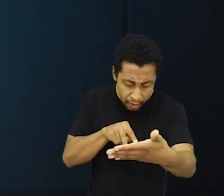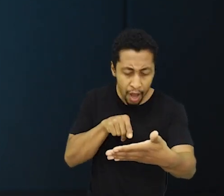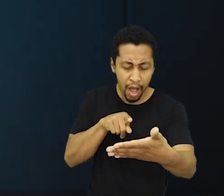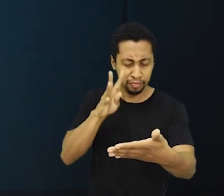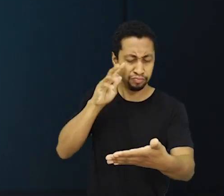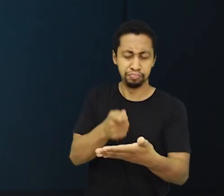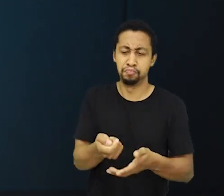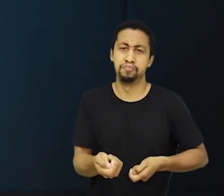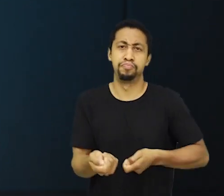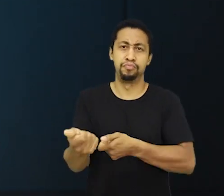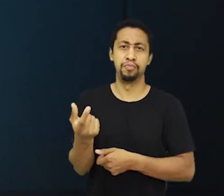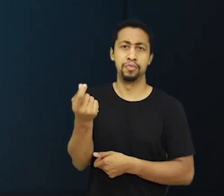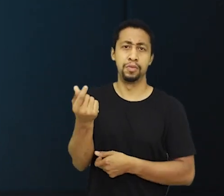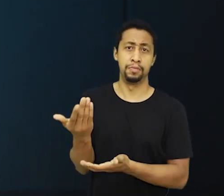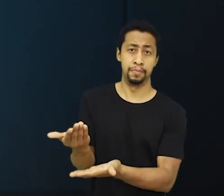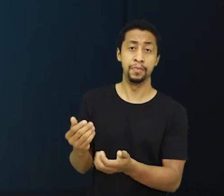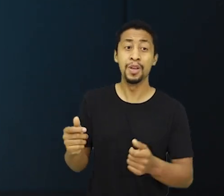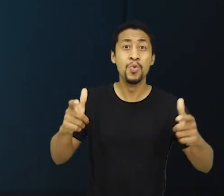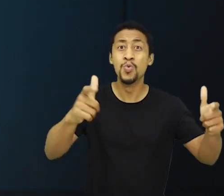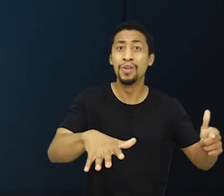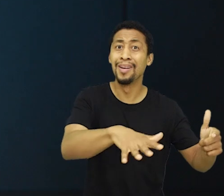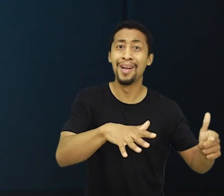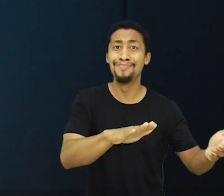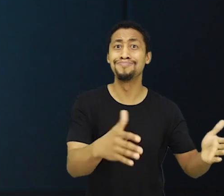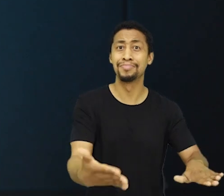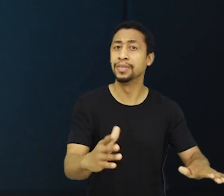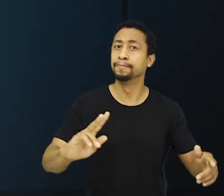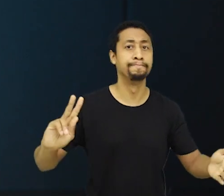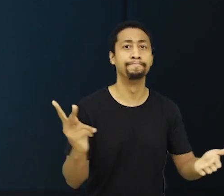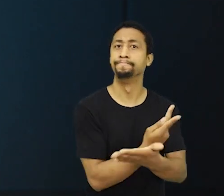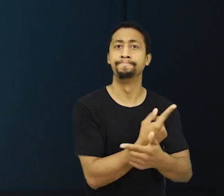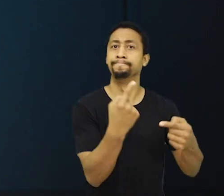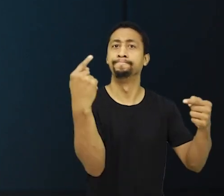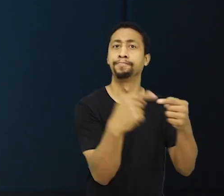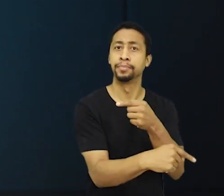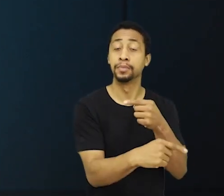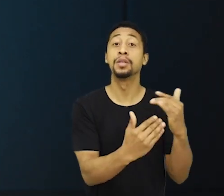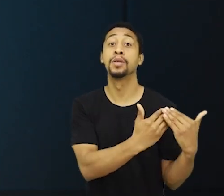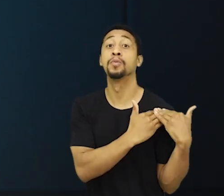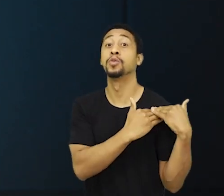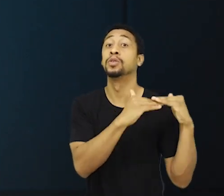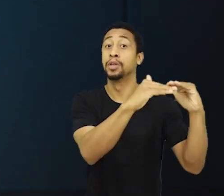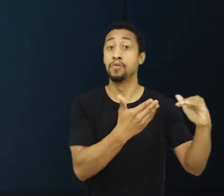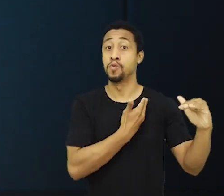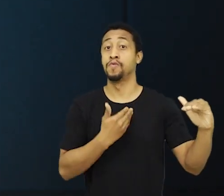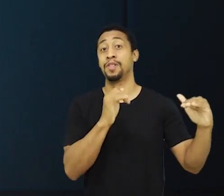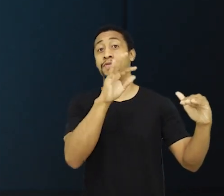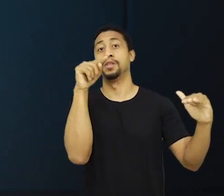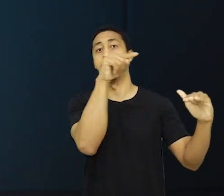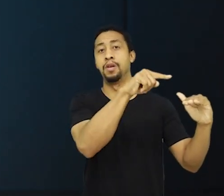A pessoa morreu na dependência militar, portanto, a União Federal é responsável por indenizar pelos danos. E